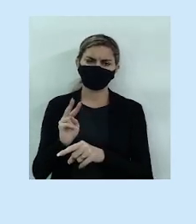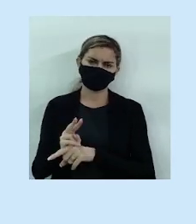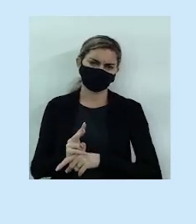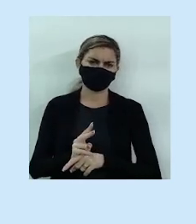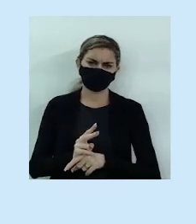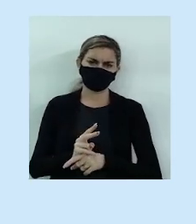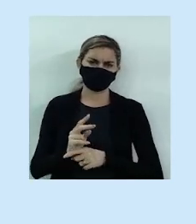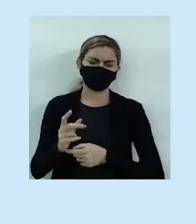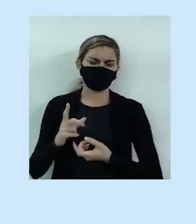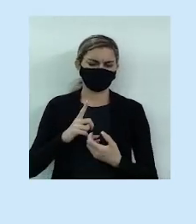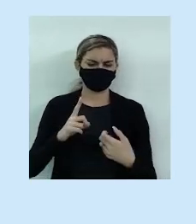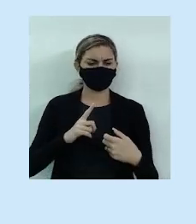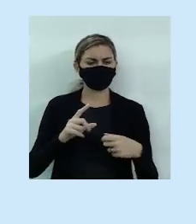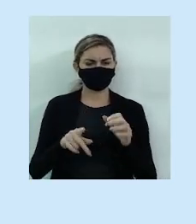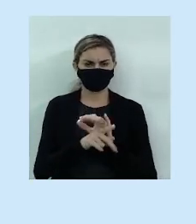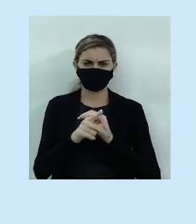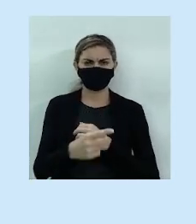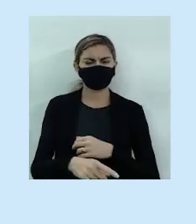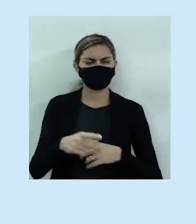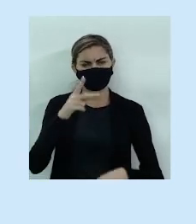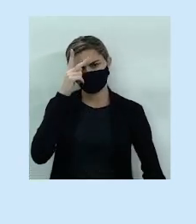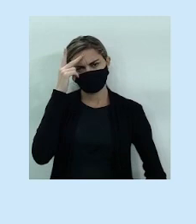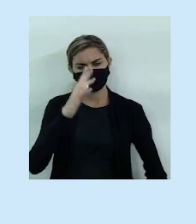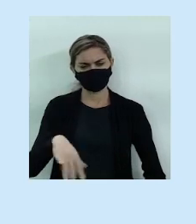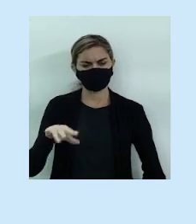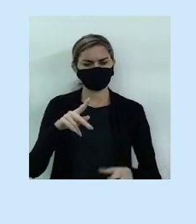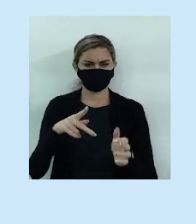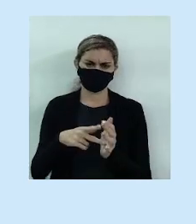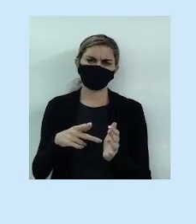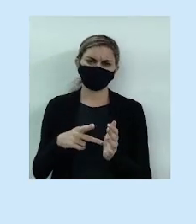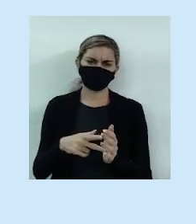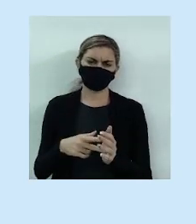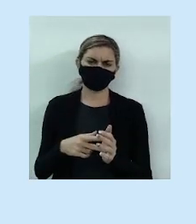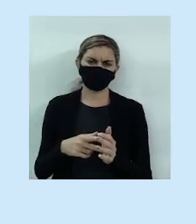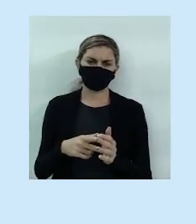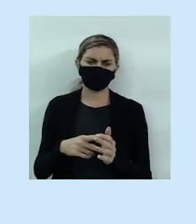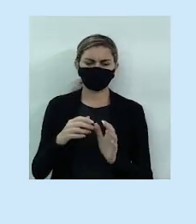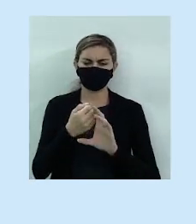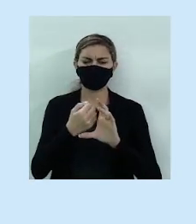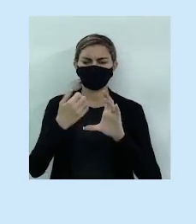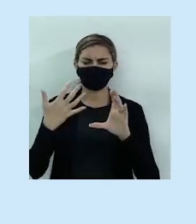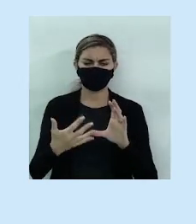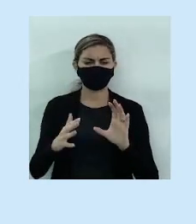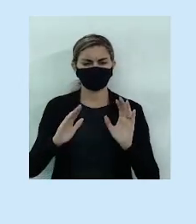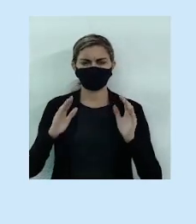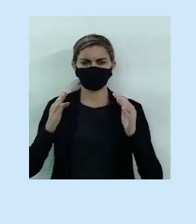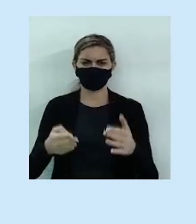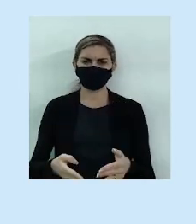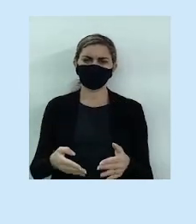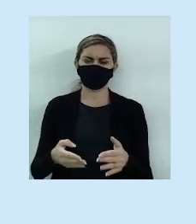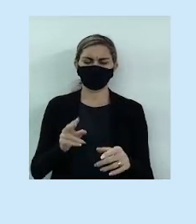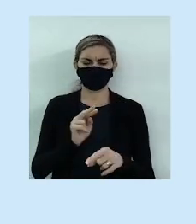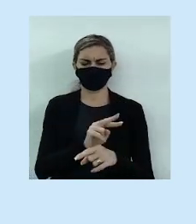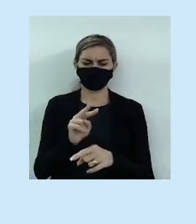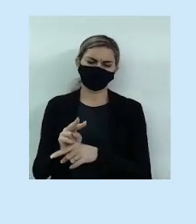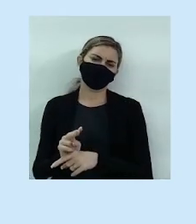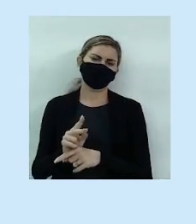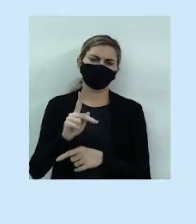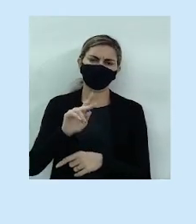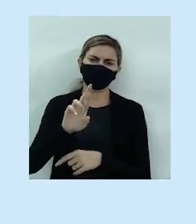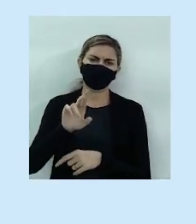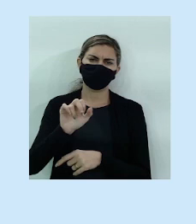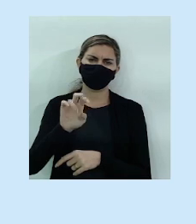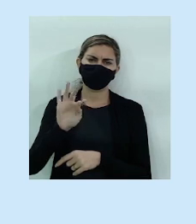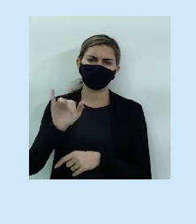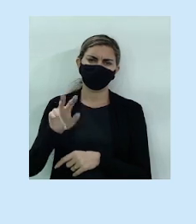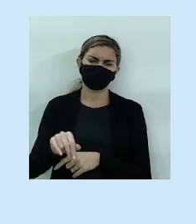preventiva, é interessante que a gente tenha um setor, pessoas que realmente tenham aptidão, tenham características voltadas para a conservação preventiva, para